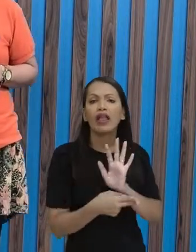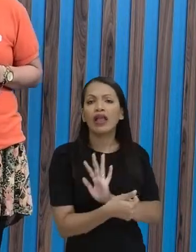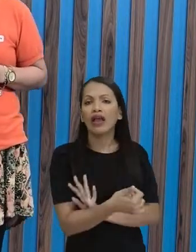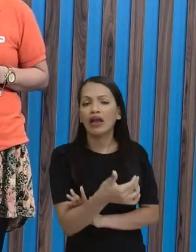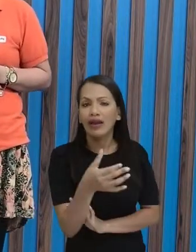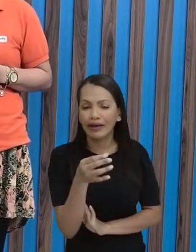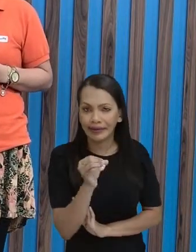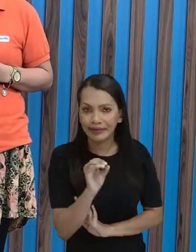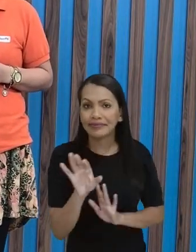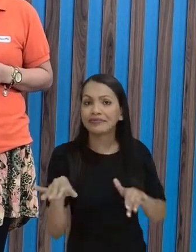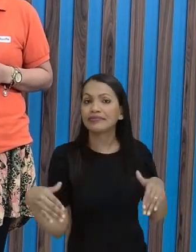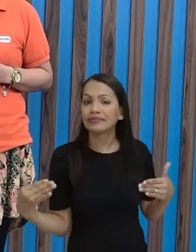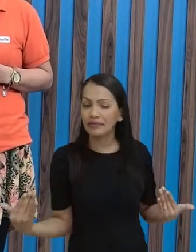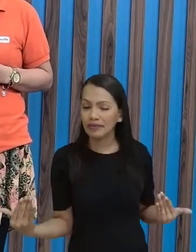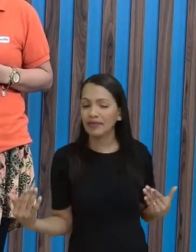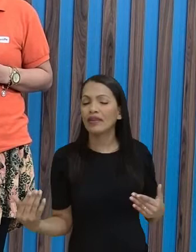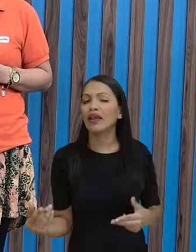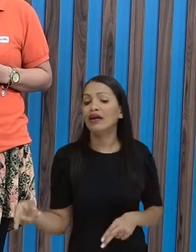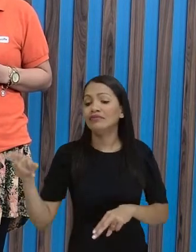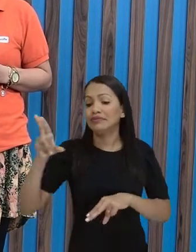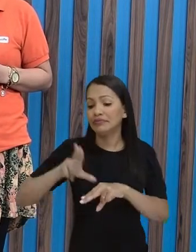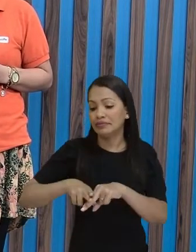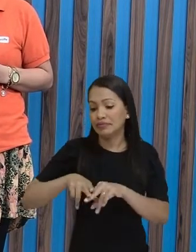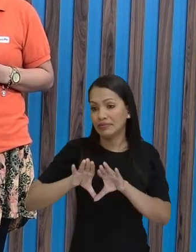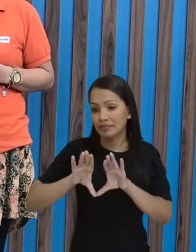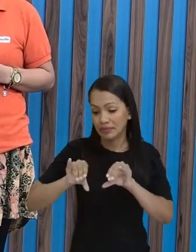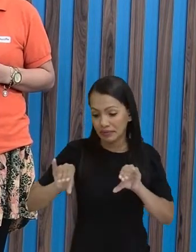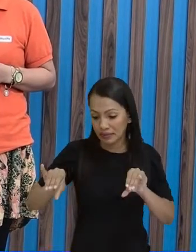10 poltronas que ficaram vazias, tá certo?